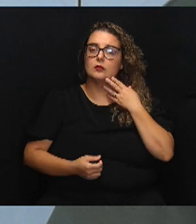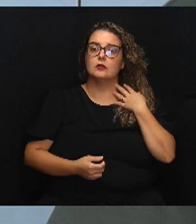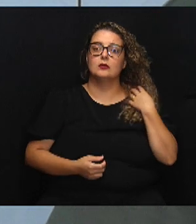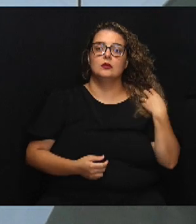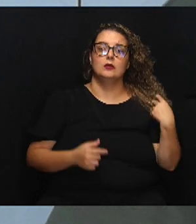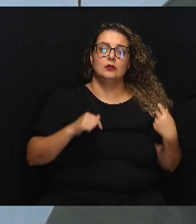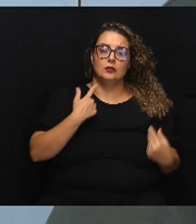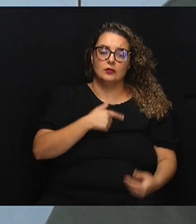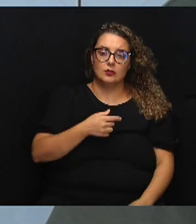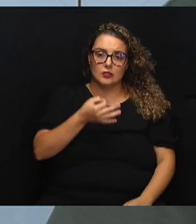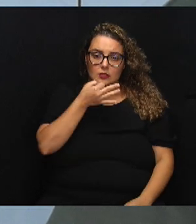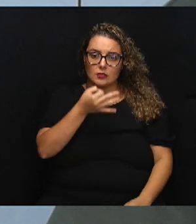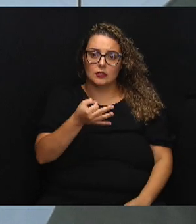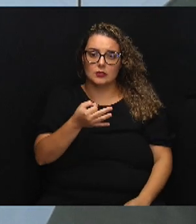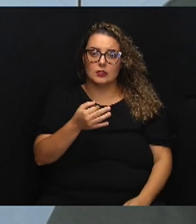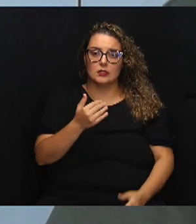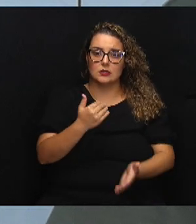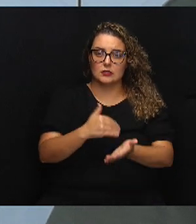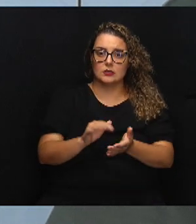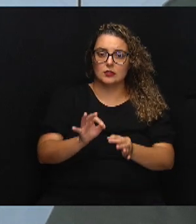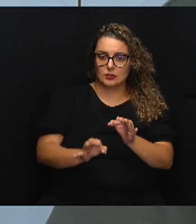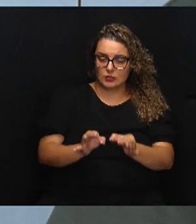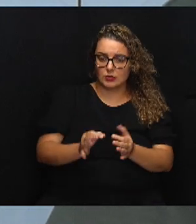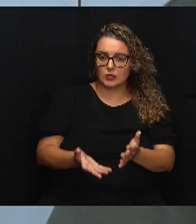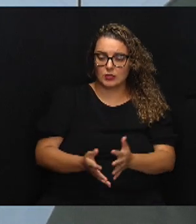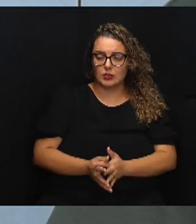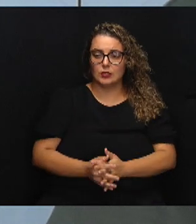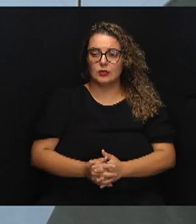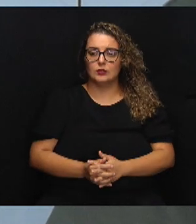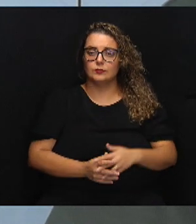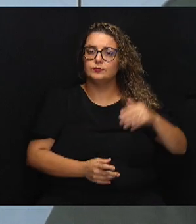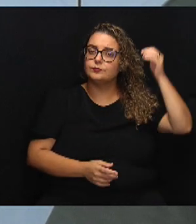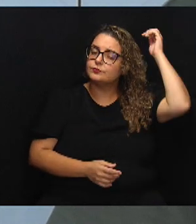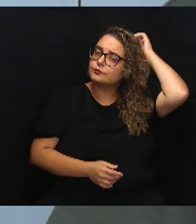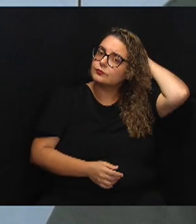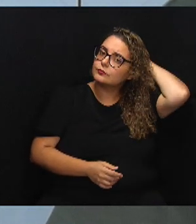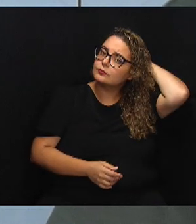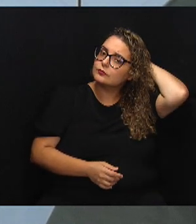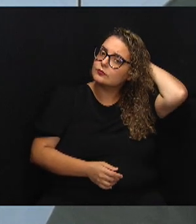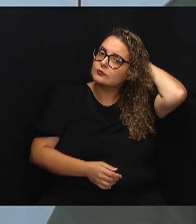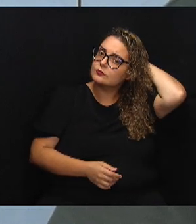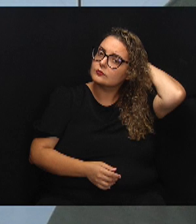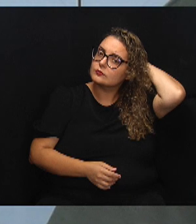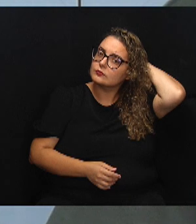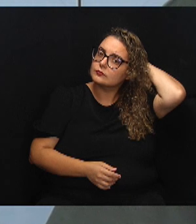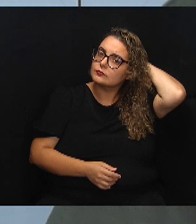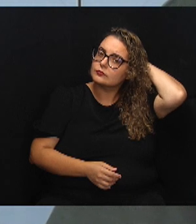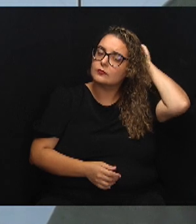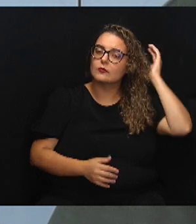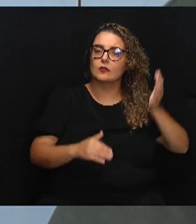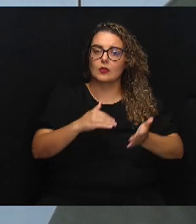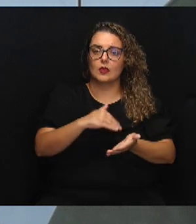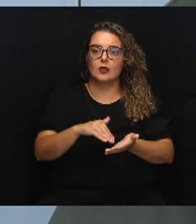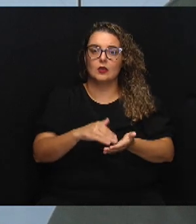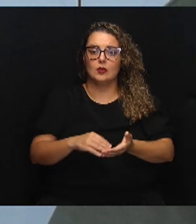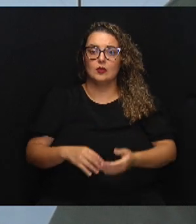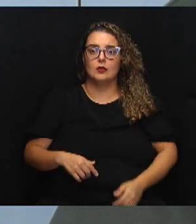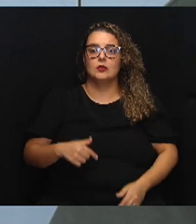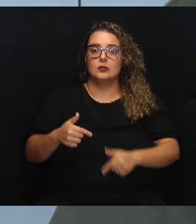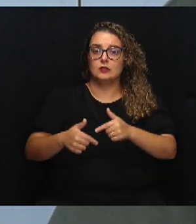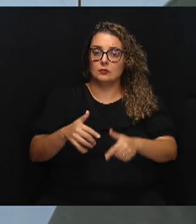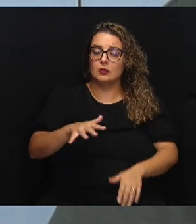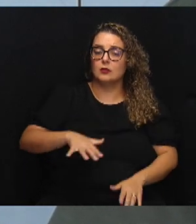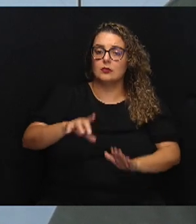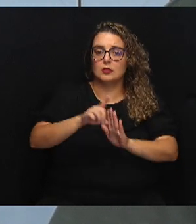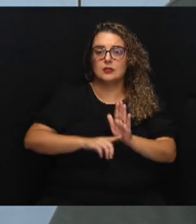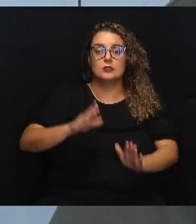através da Secretaria de Justiça, que é o Peter Panuto, que é um secretário muito atuante, conhecedor do direito, operador do direito, e sabe